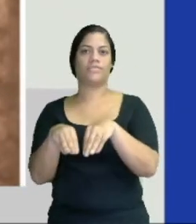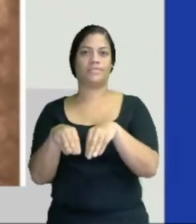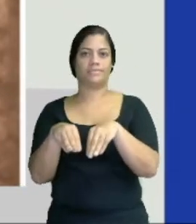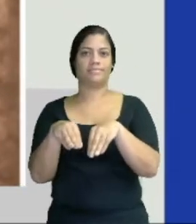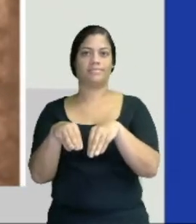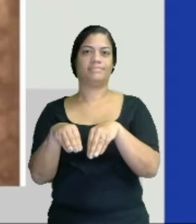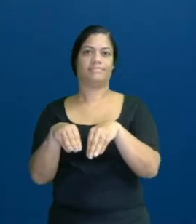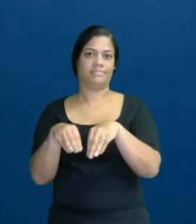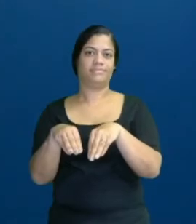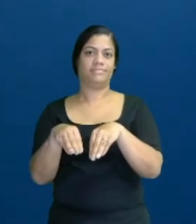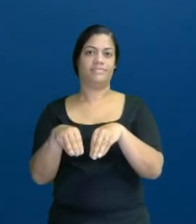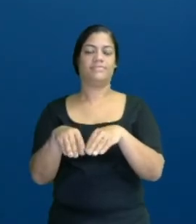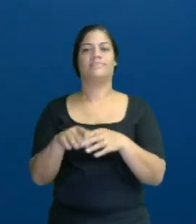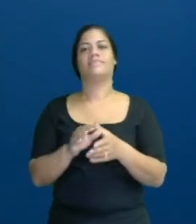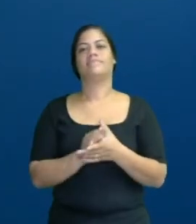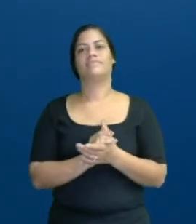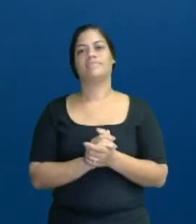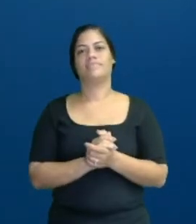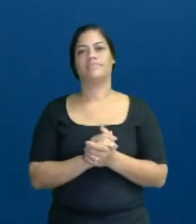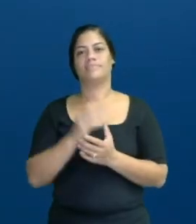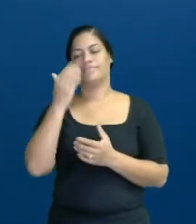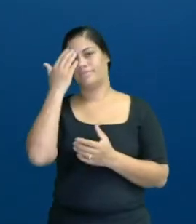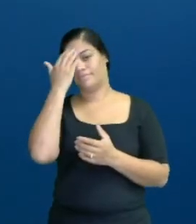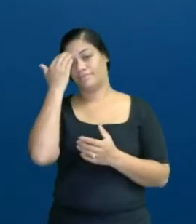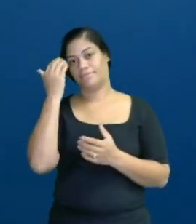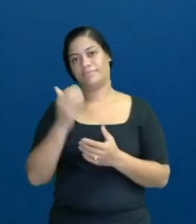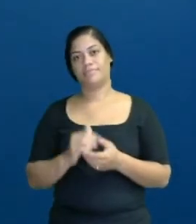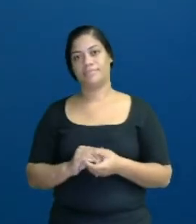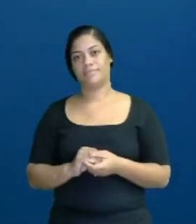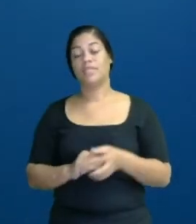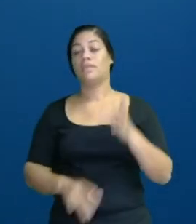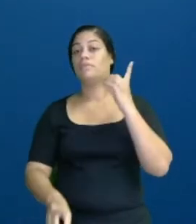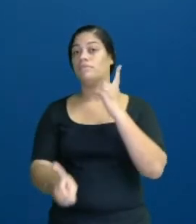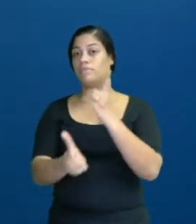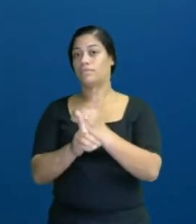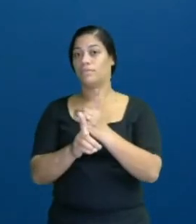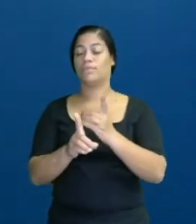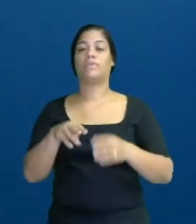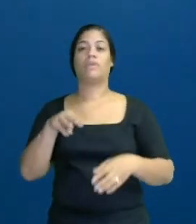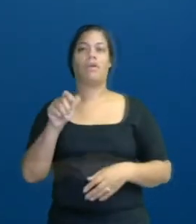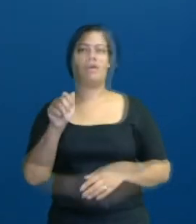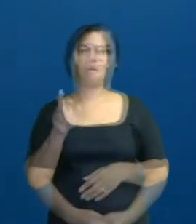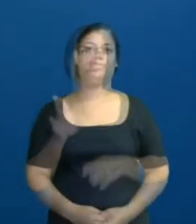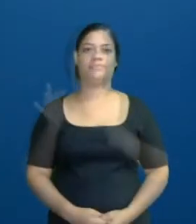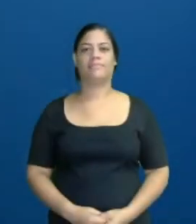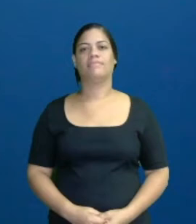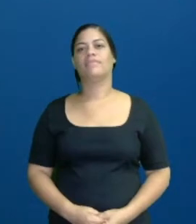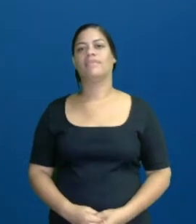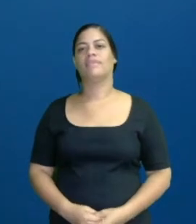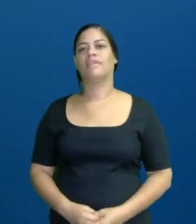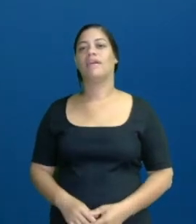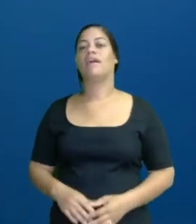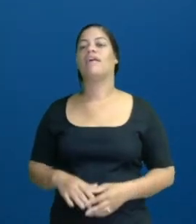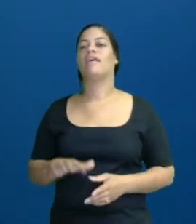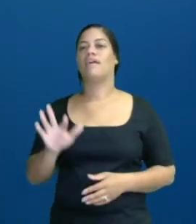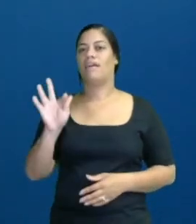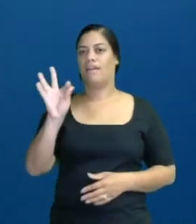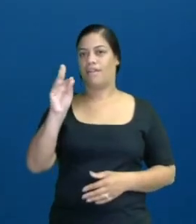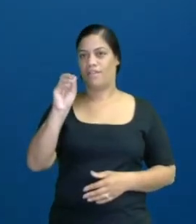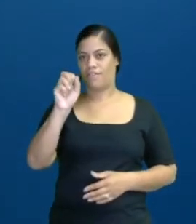onde ele finaliza, é onde ele se encontra com o mar, certo? A